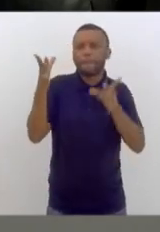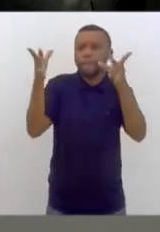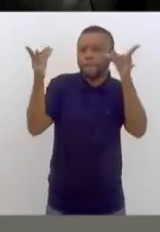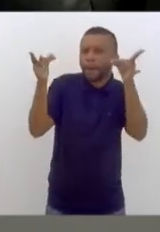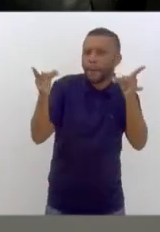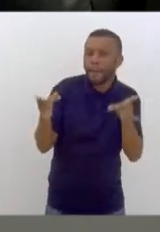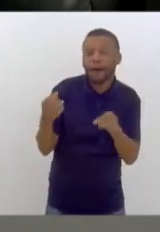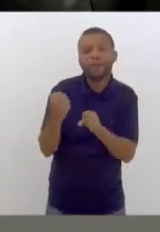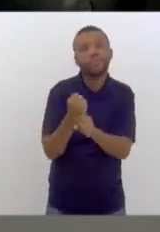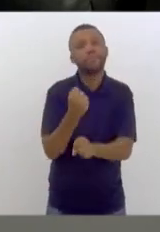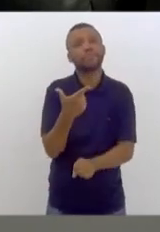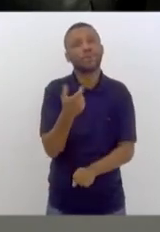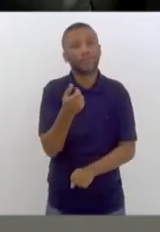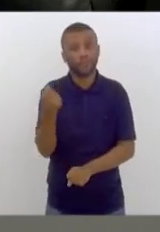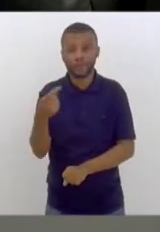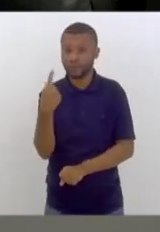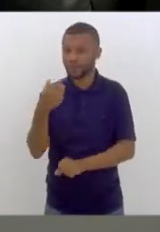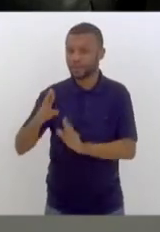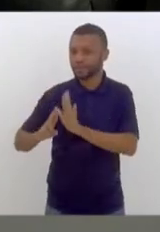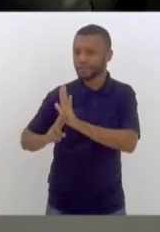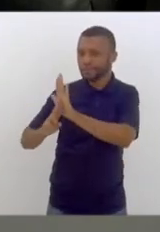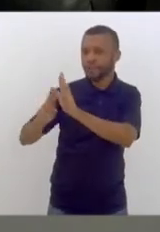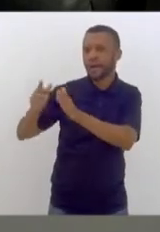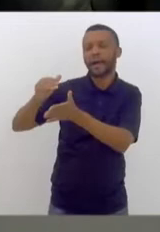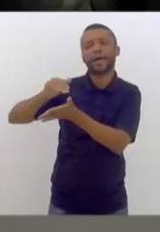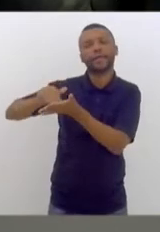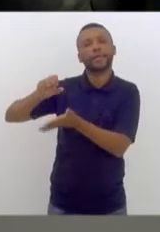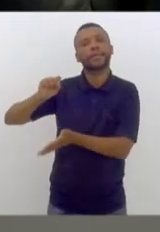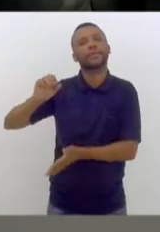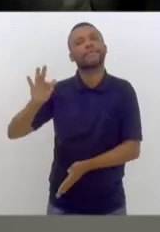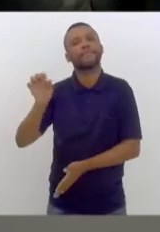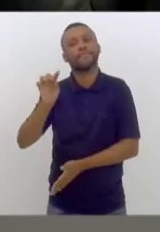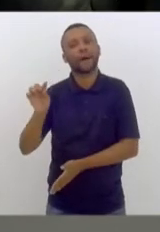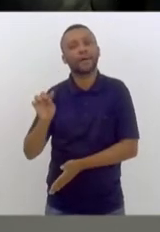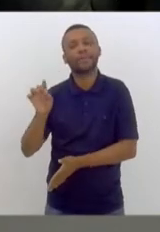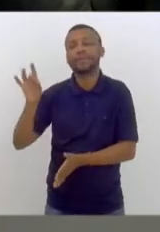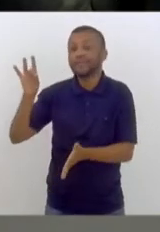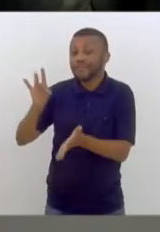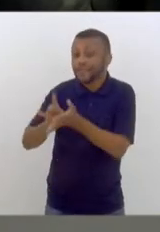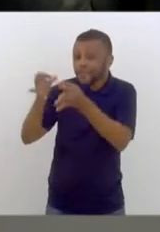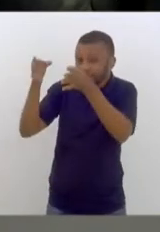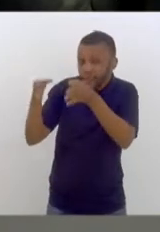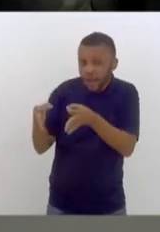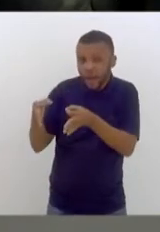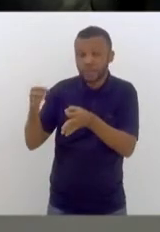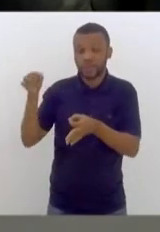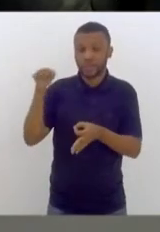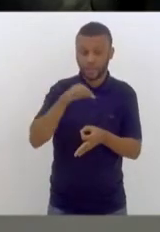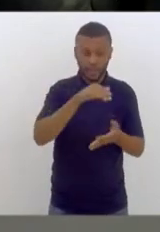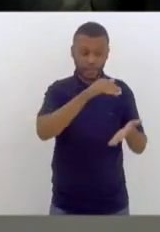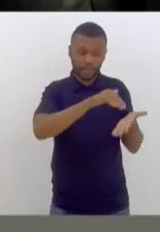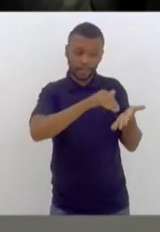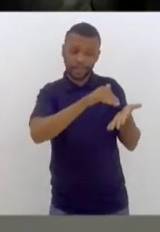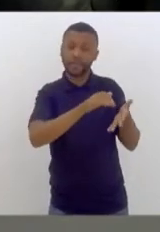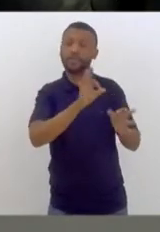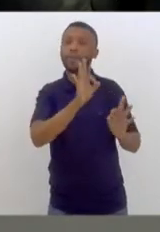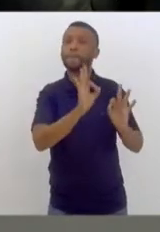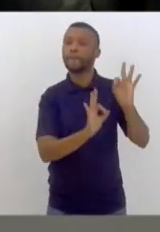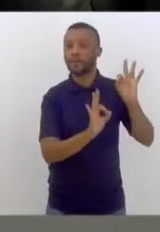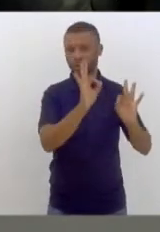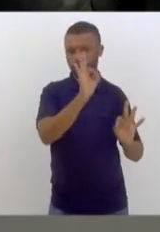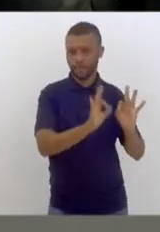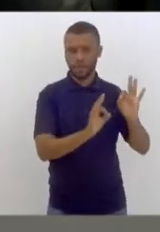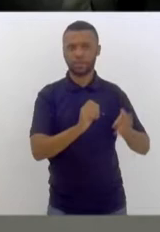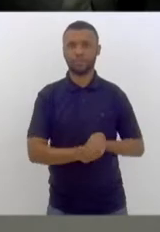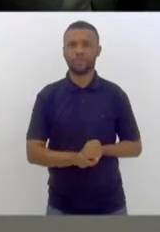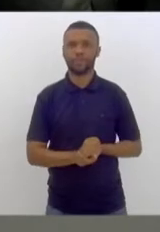quando estávamos lá na Fazenda, de fato, por parte da Secretaria de Planejamento, pouco